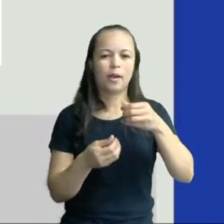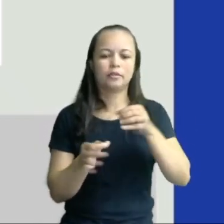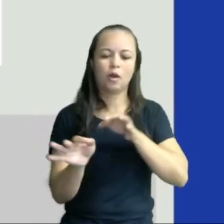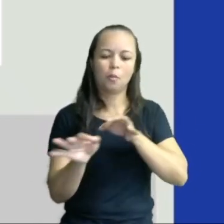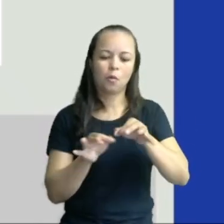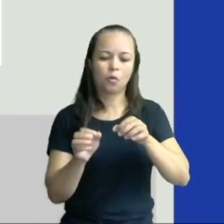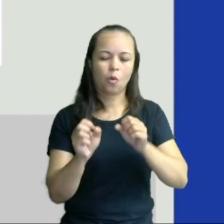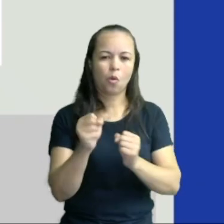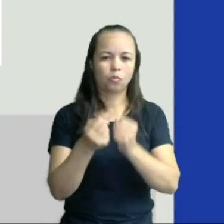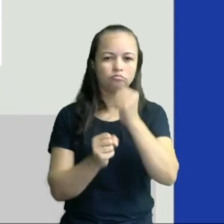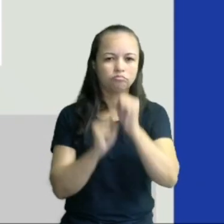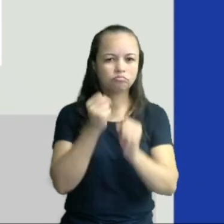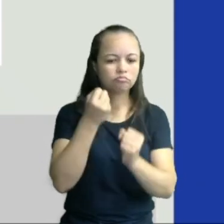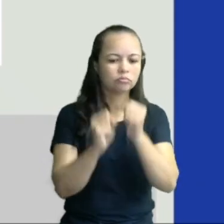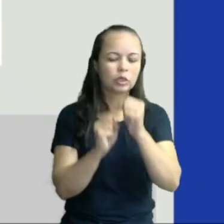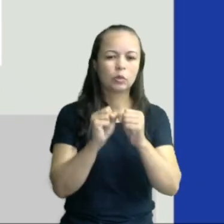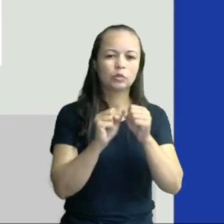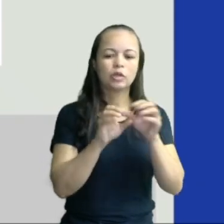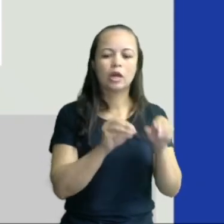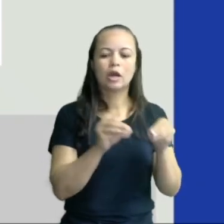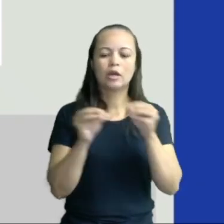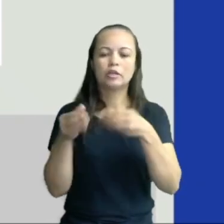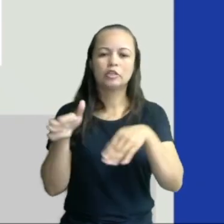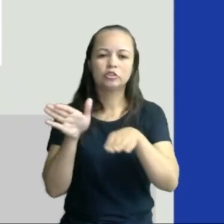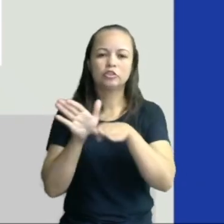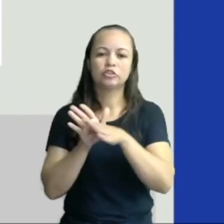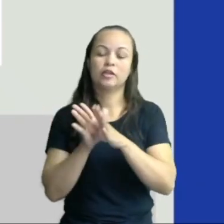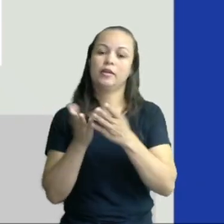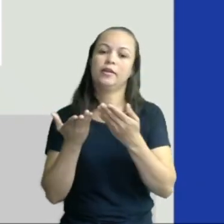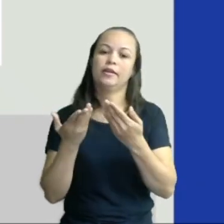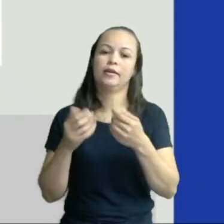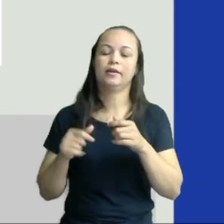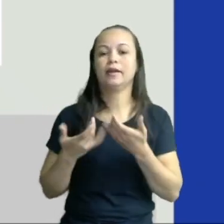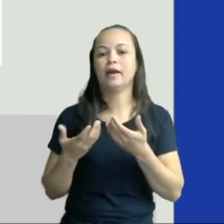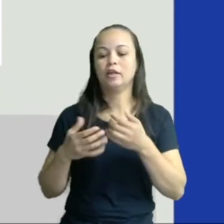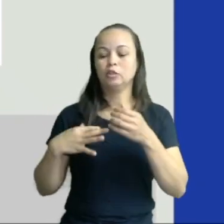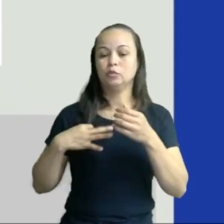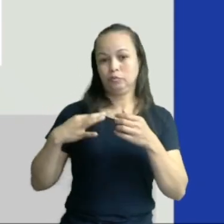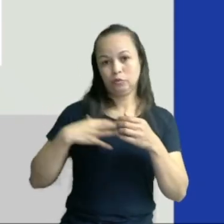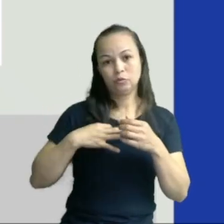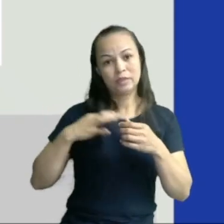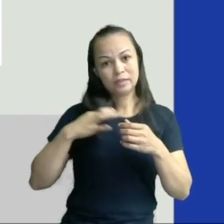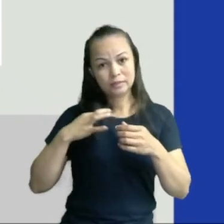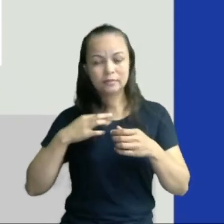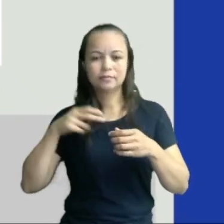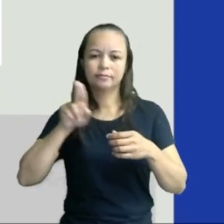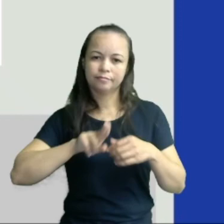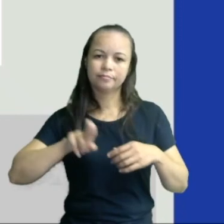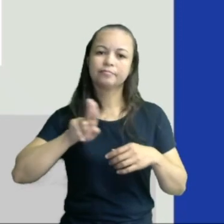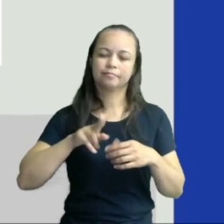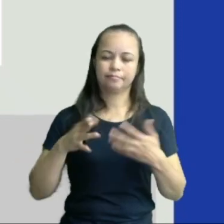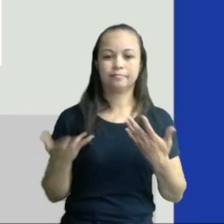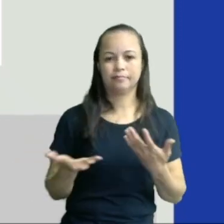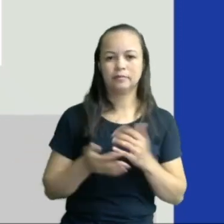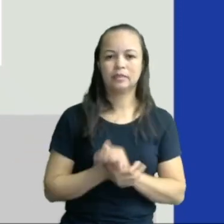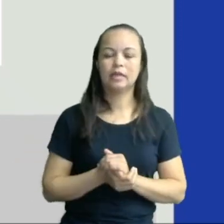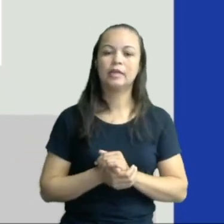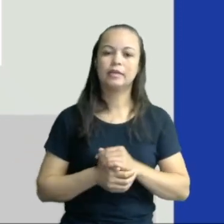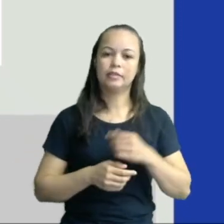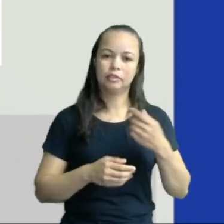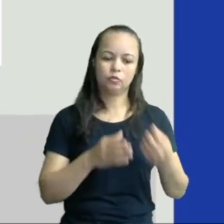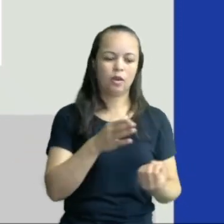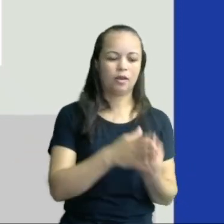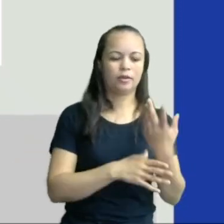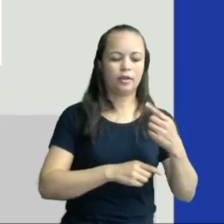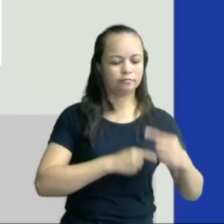por um processo industrial e chega para a gente no tecido das roupas que a gente utiliza. Isso é a matéria-prima. O